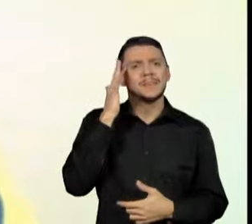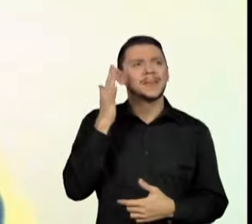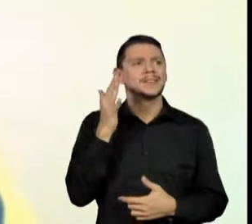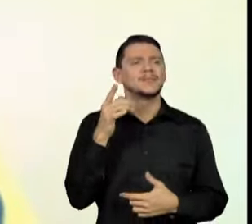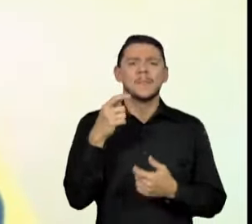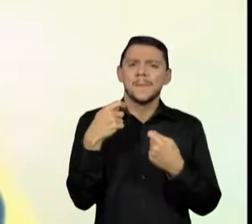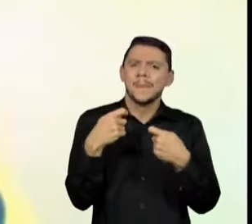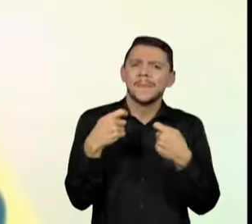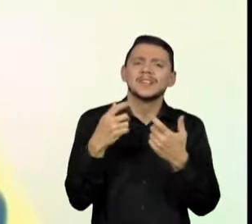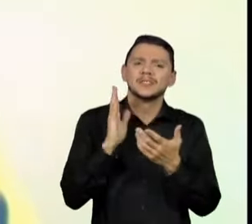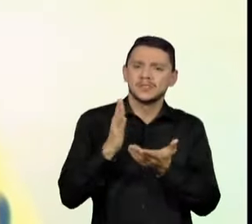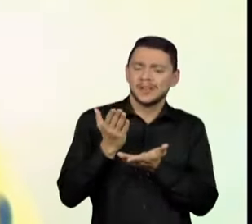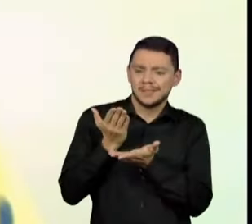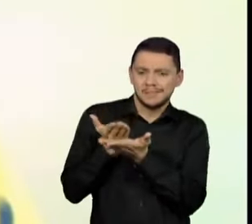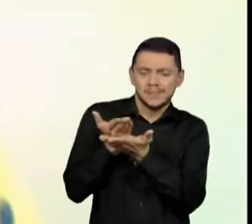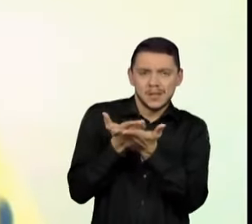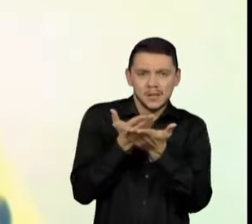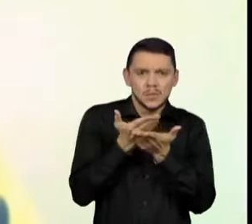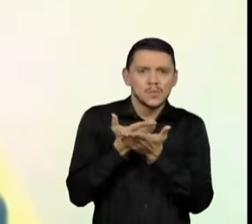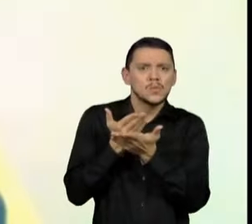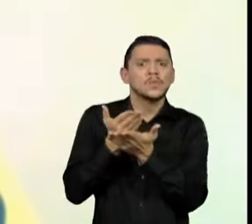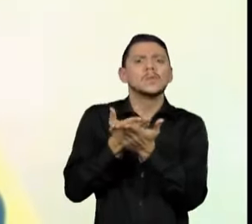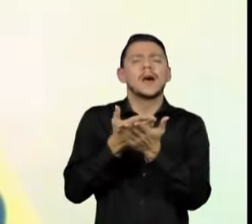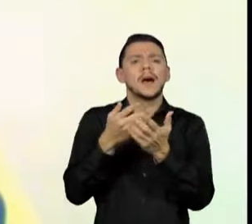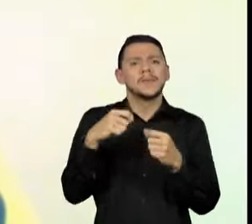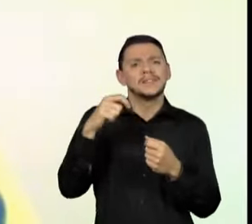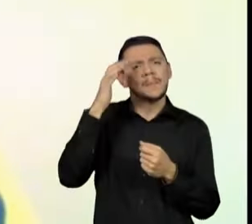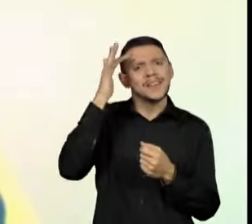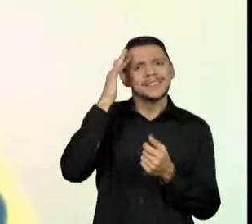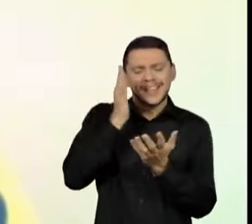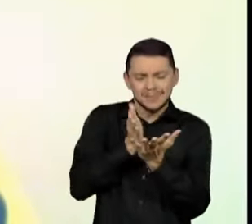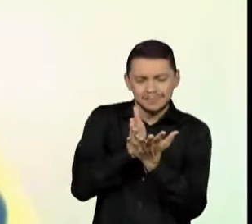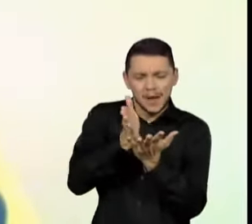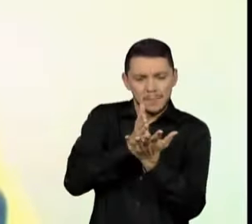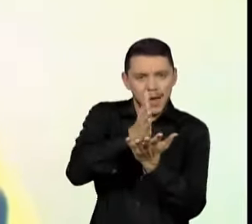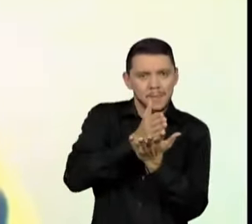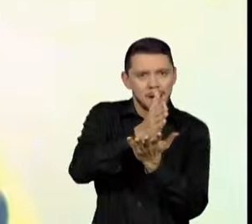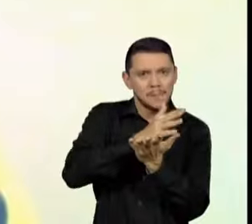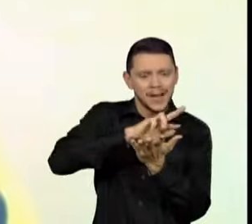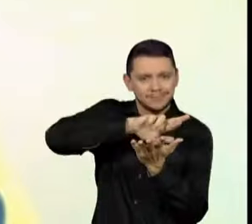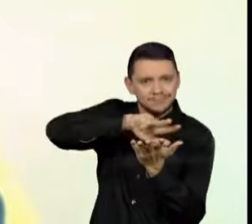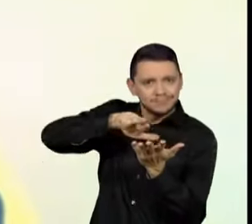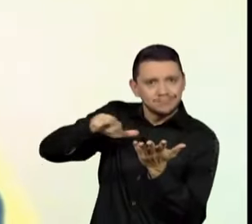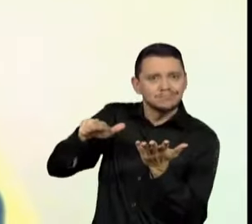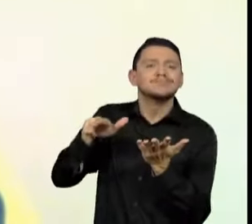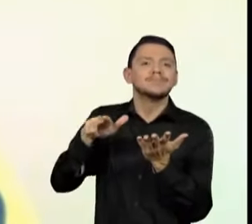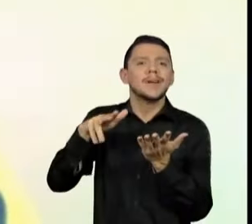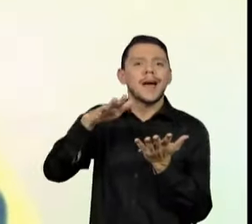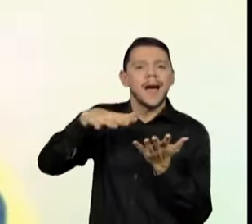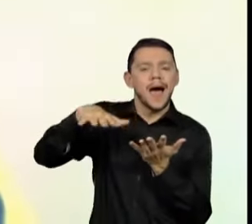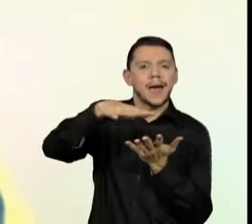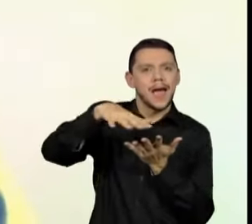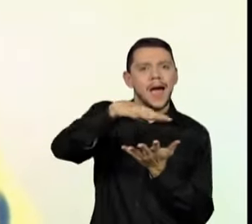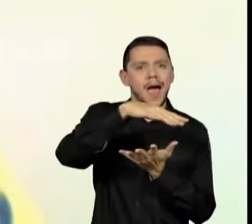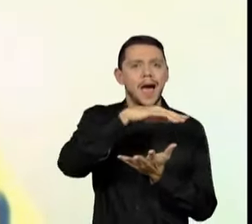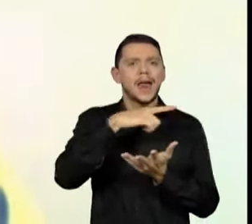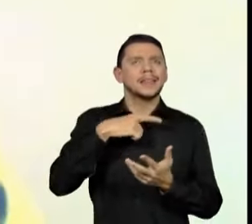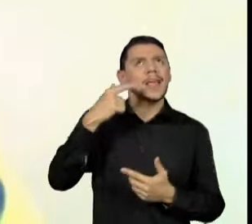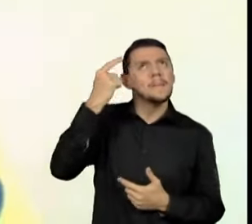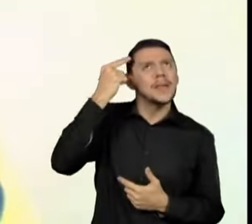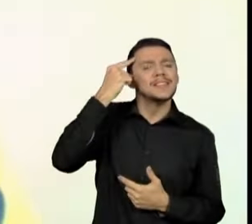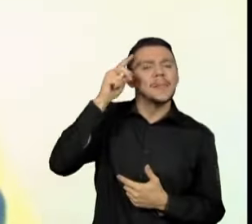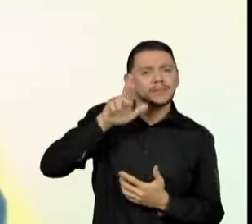de estudar de ter determinadas linhas de pensamento, e a gente tem mágoa com muitos intelectuais brasileiros que,